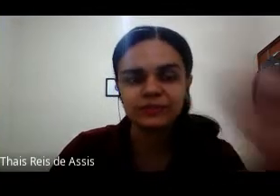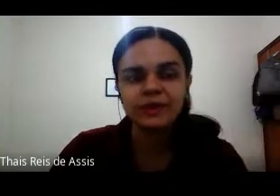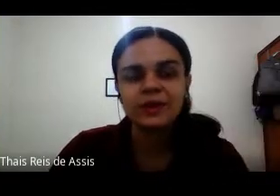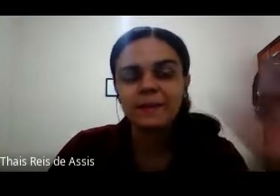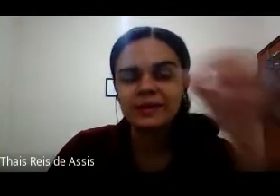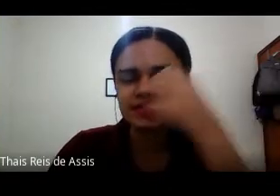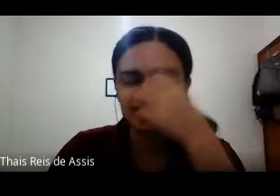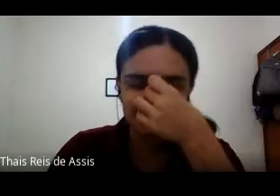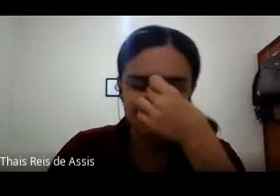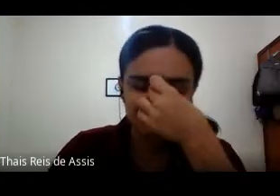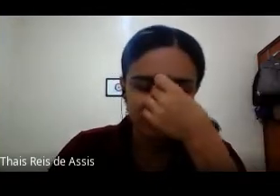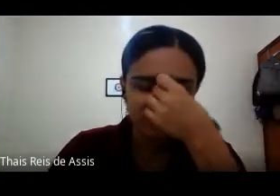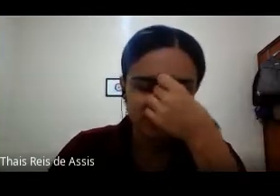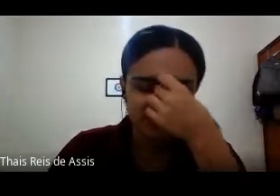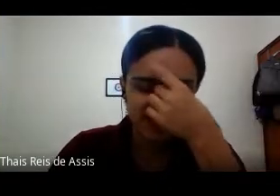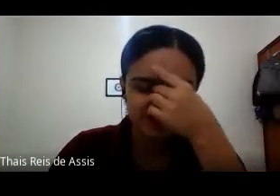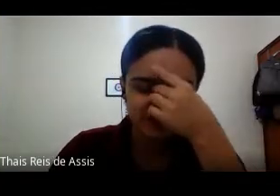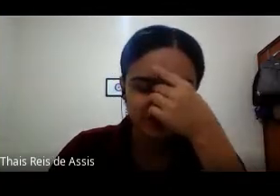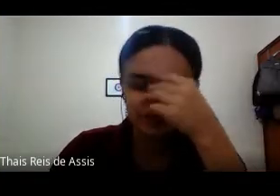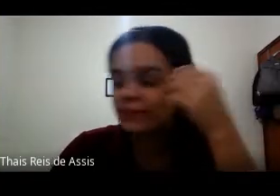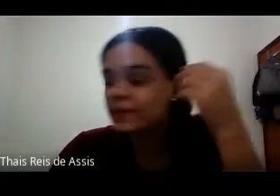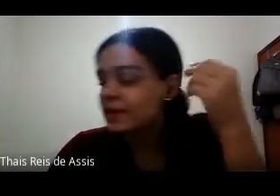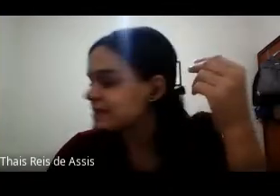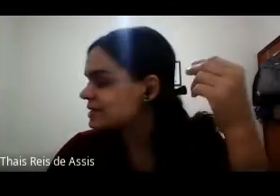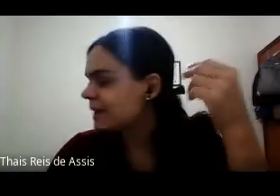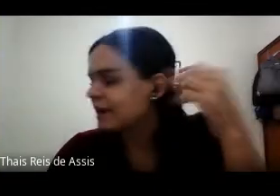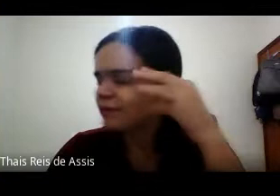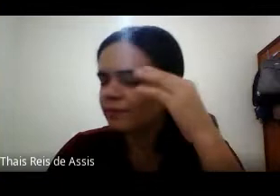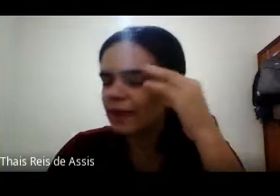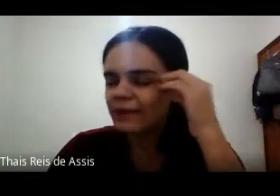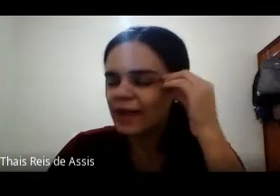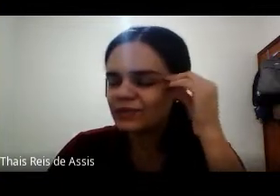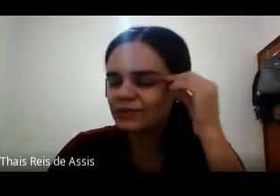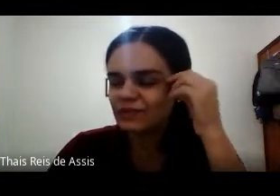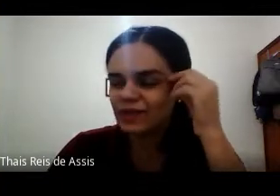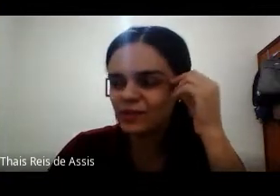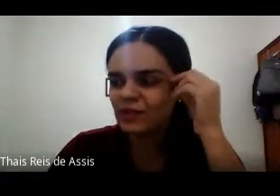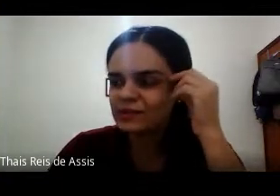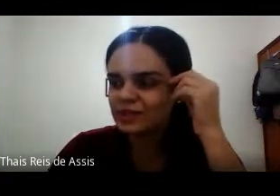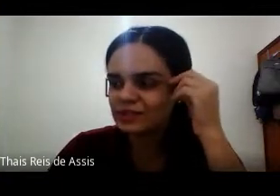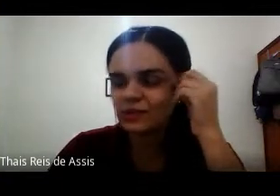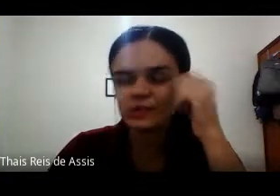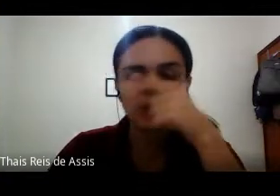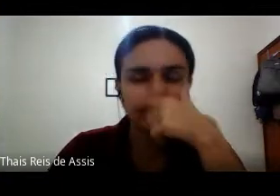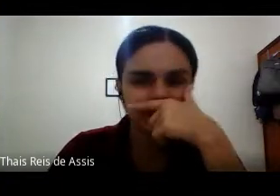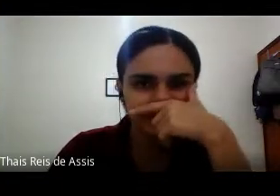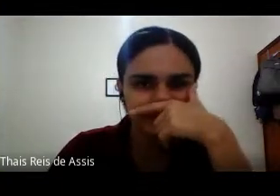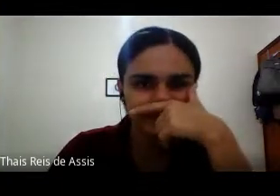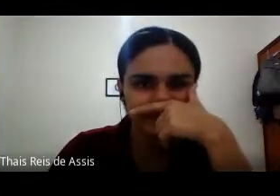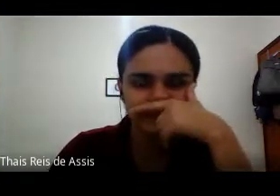produção. Pensando que a respeito da mundialização da economia, vocês já pararam para olhar de onde vêm as coisas que a gente